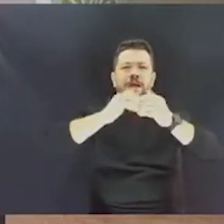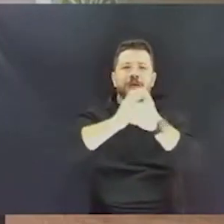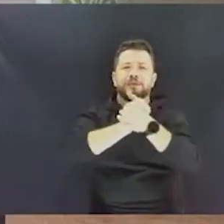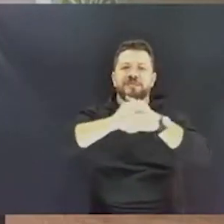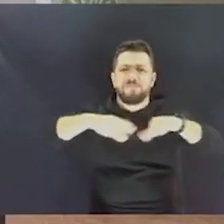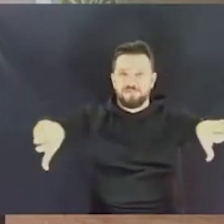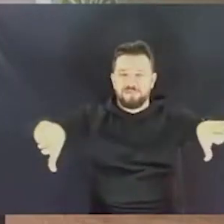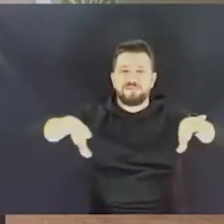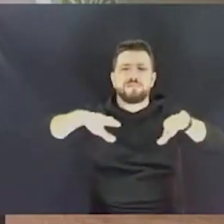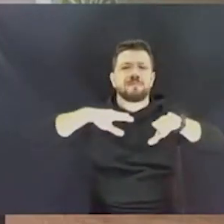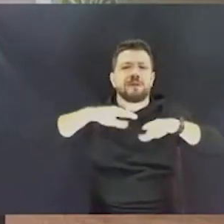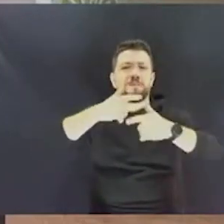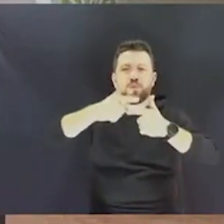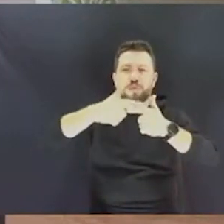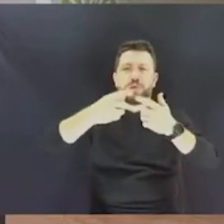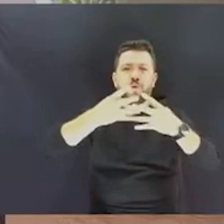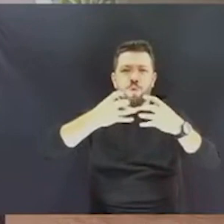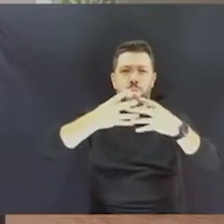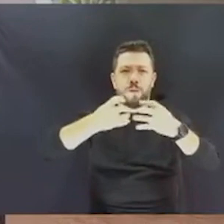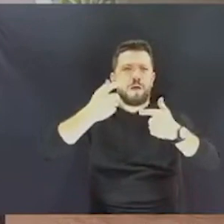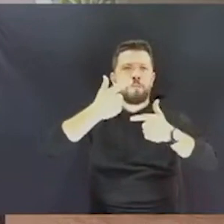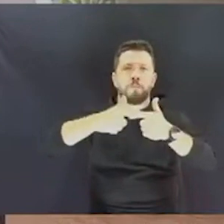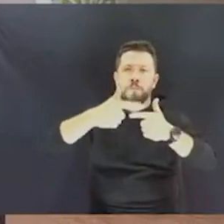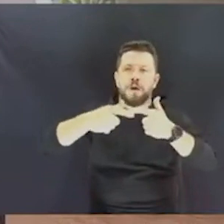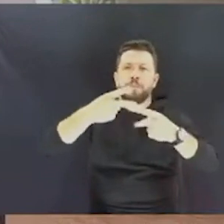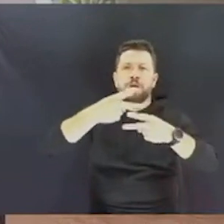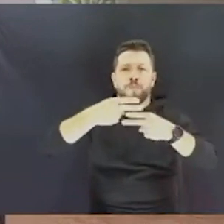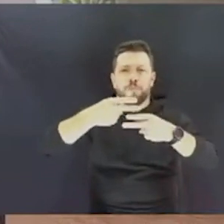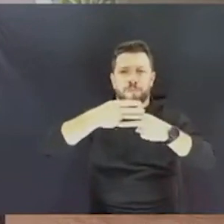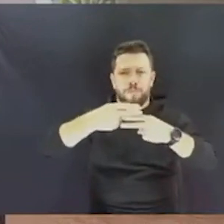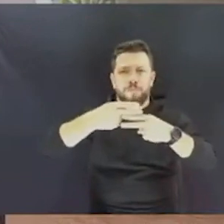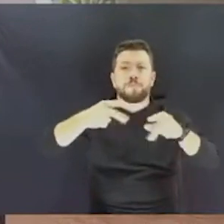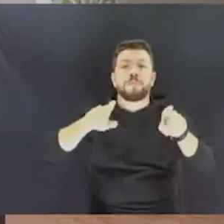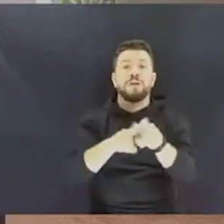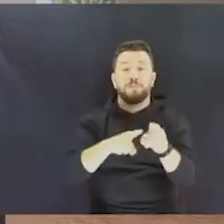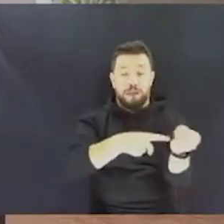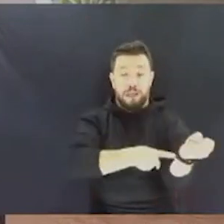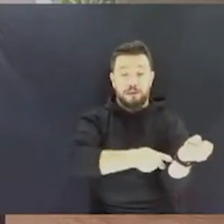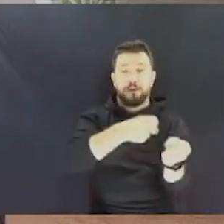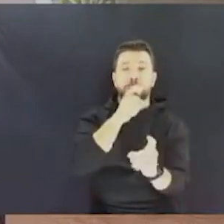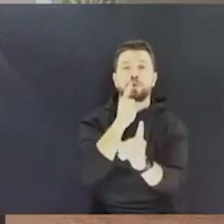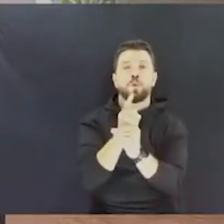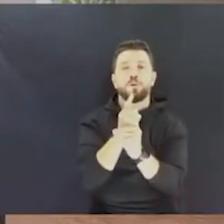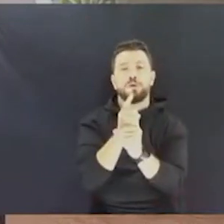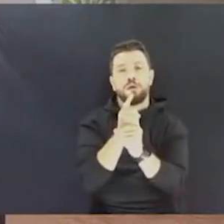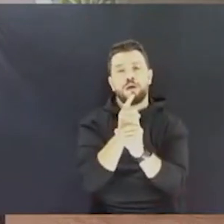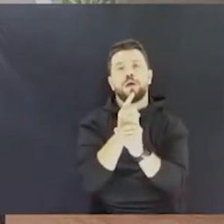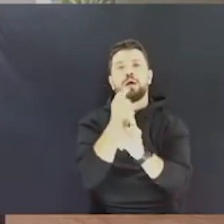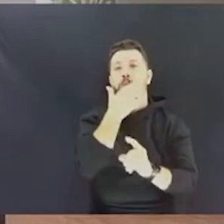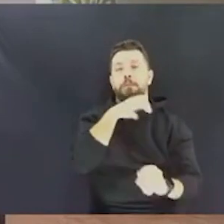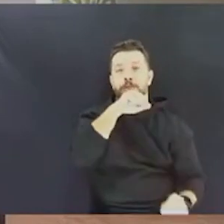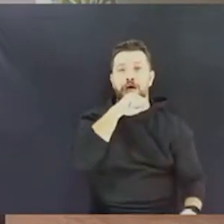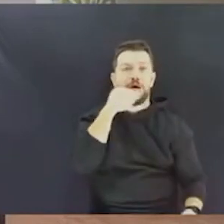Copel com Sanepar até exames de DNA foram feitos aqui muito graças ao trabalho do Dr Mateus e ele